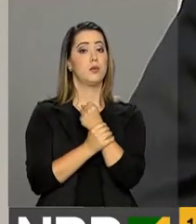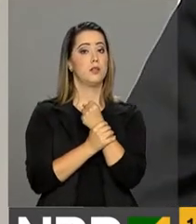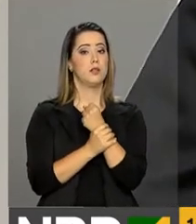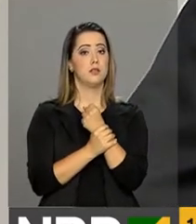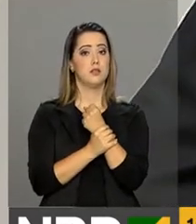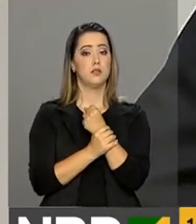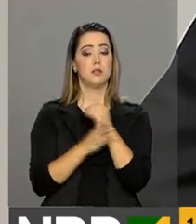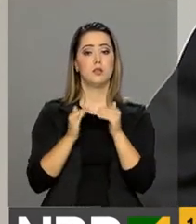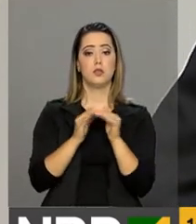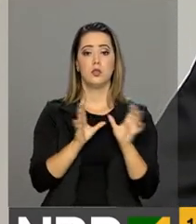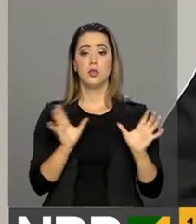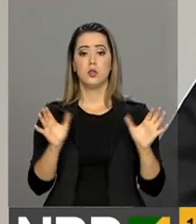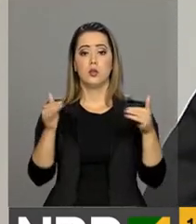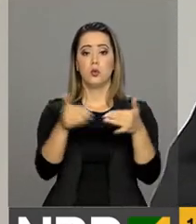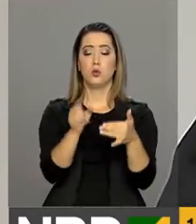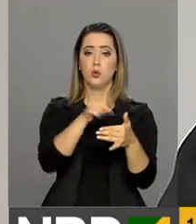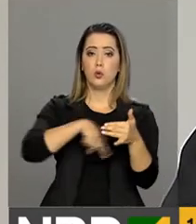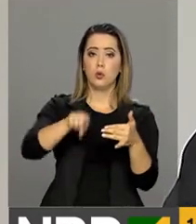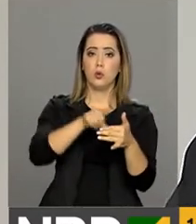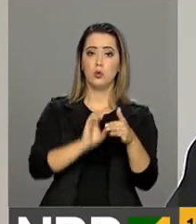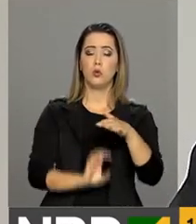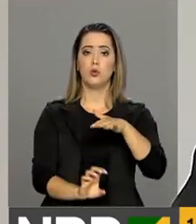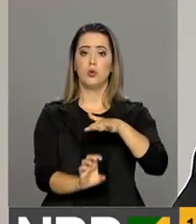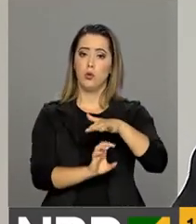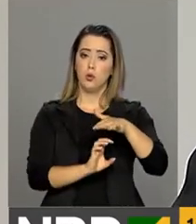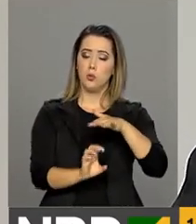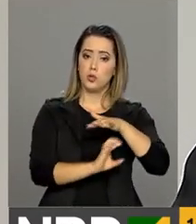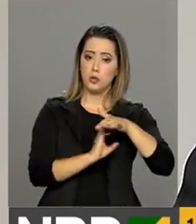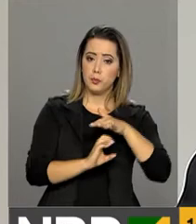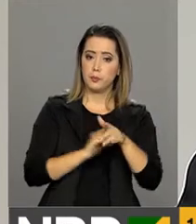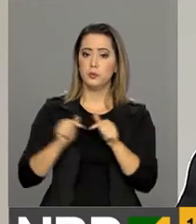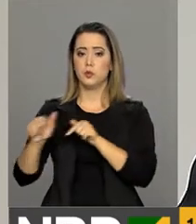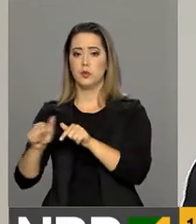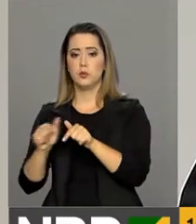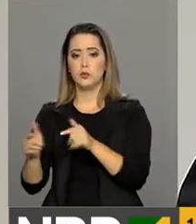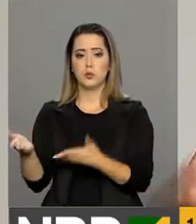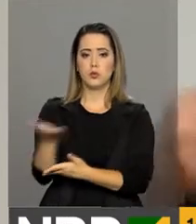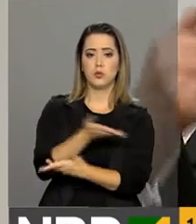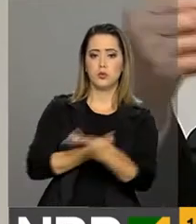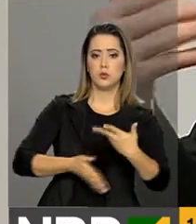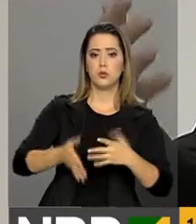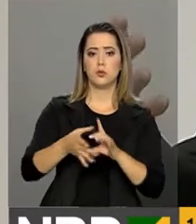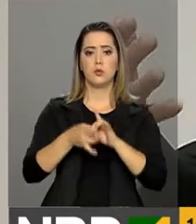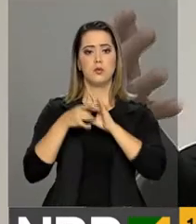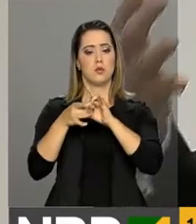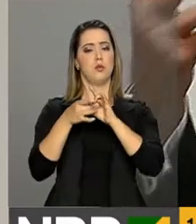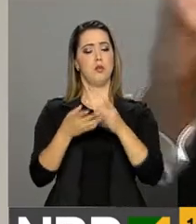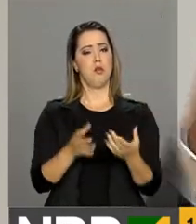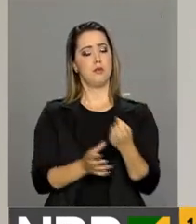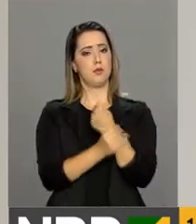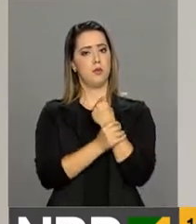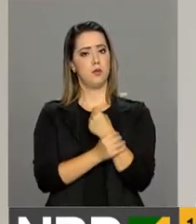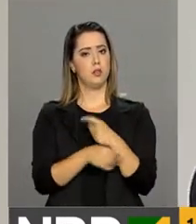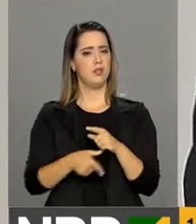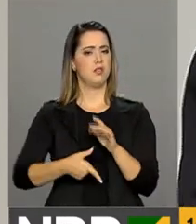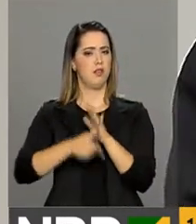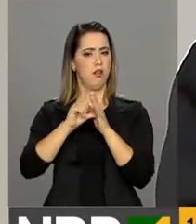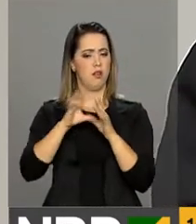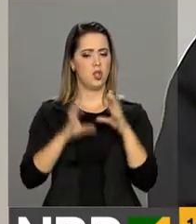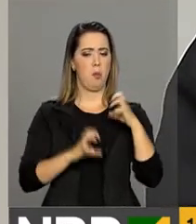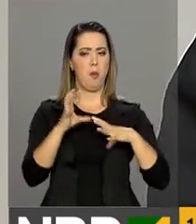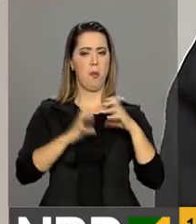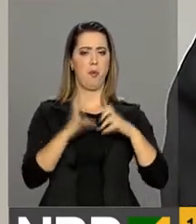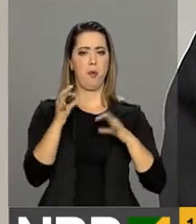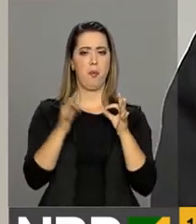entre empregado e empregador eliminando portanto aquela litigiosidade trabalhista que na verdade gera